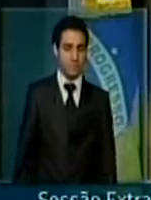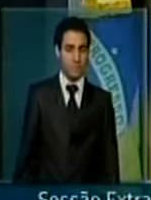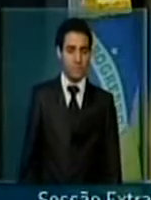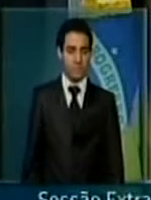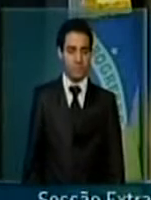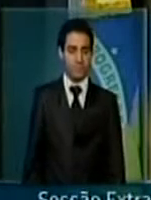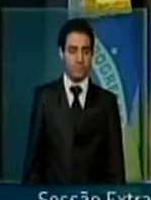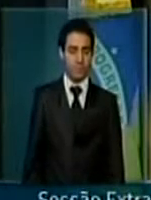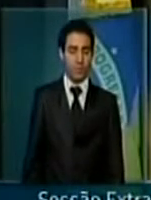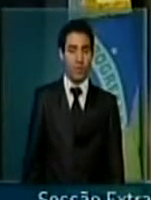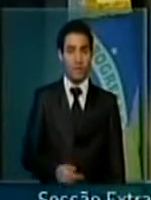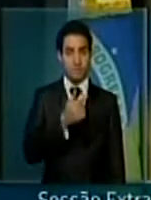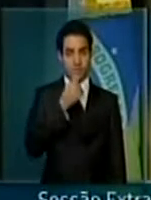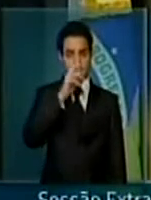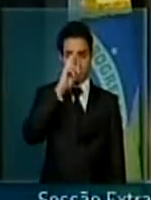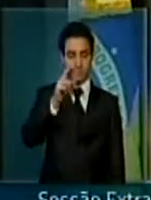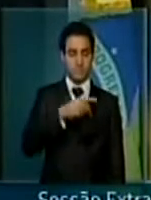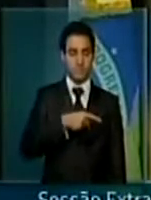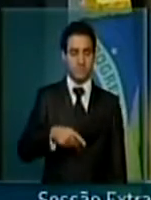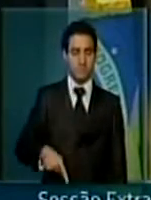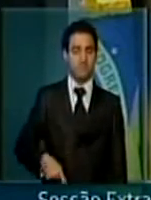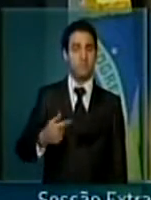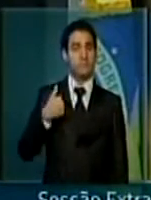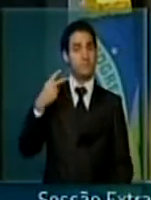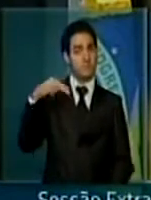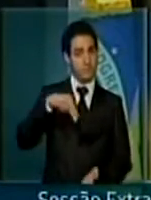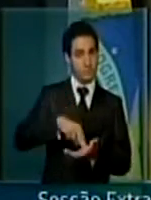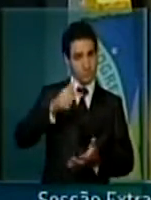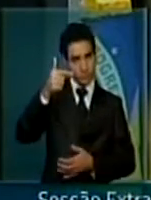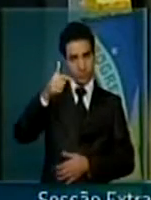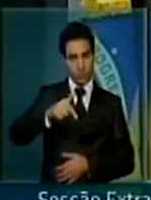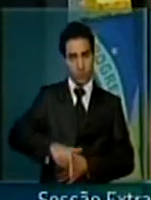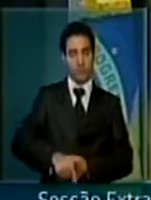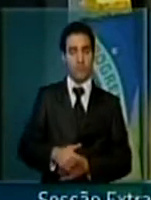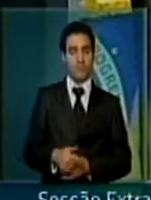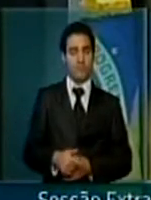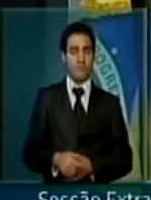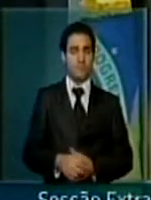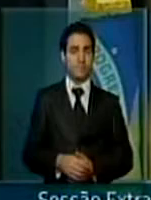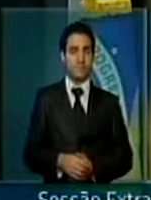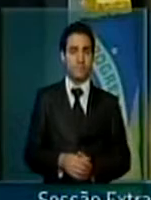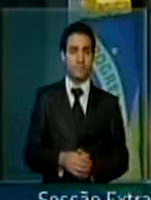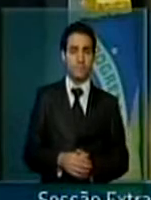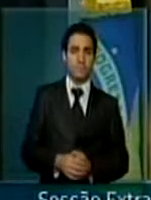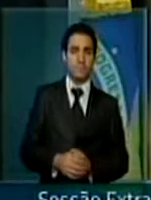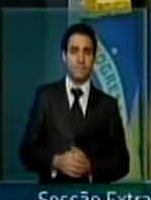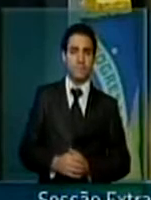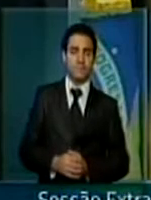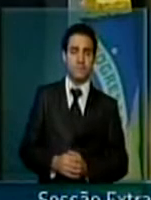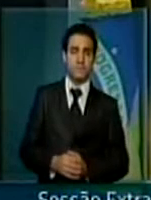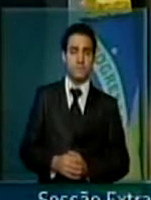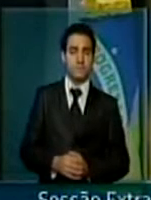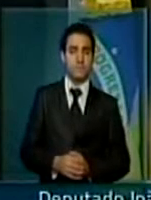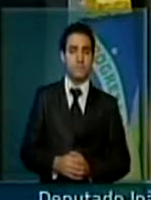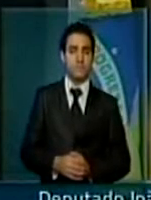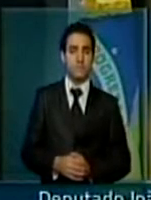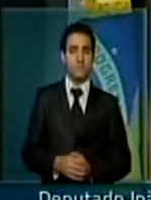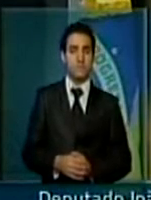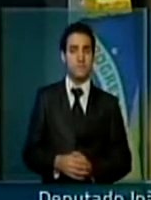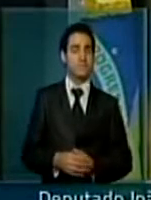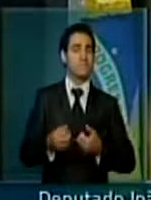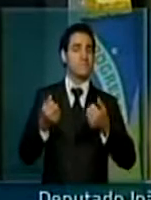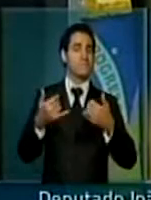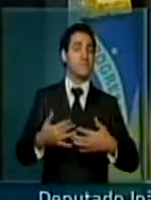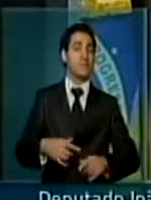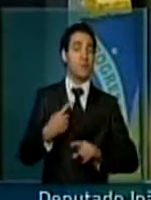Só. Senhor presidente, eu venho mais uma vez a essa tribuna no dia de hoje. E quero colocar da